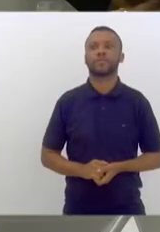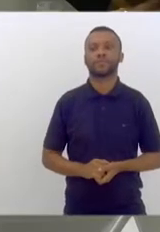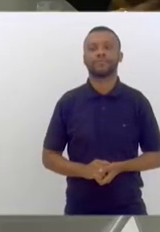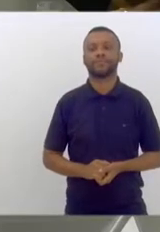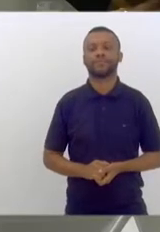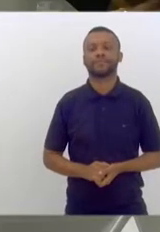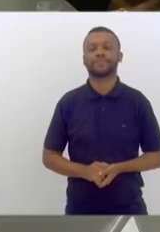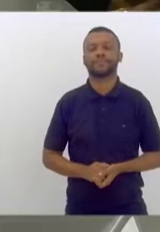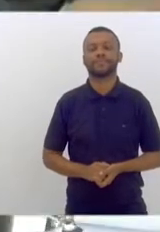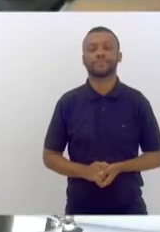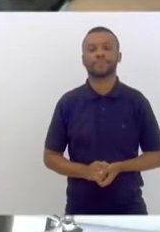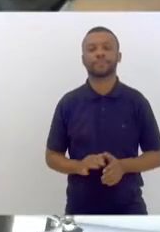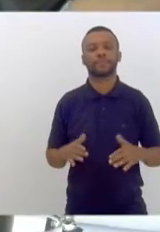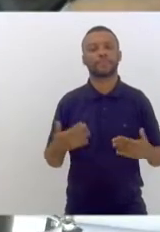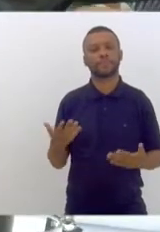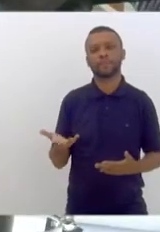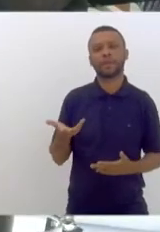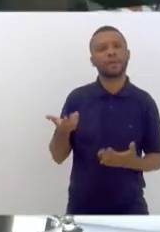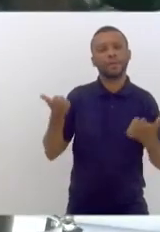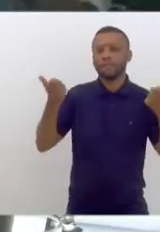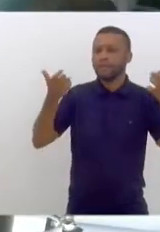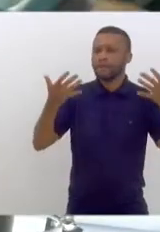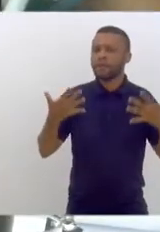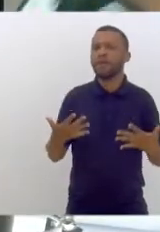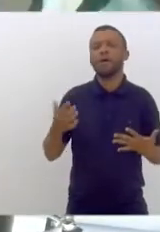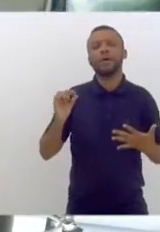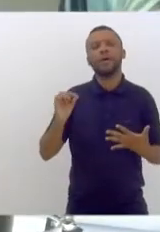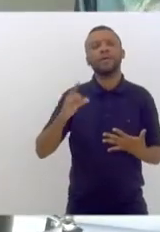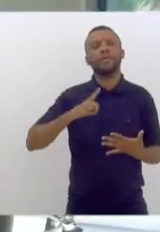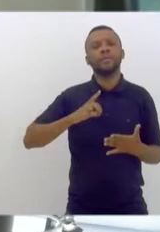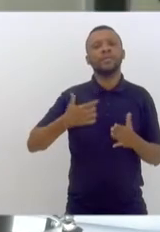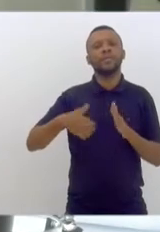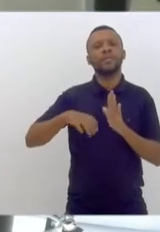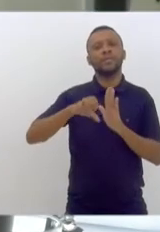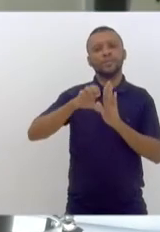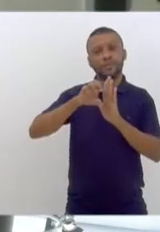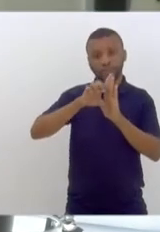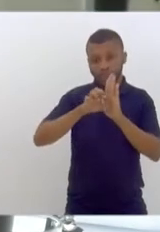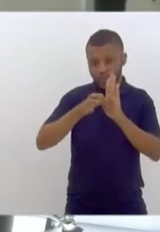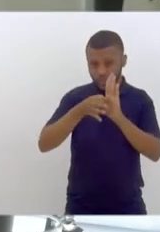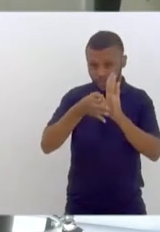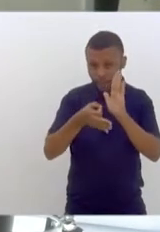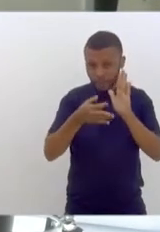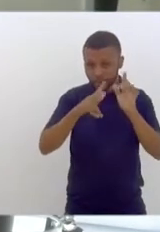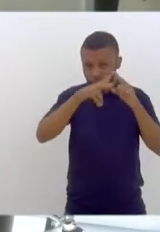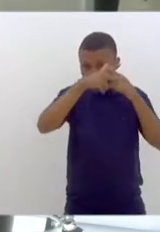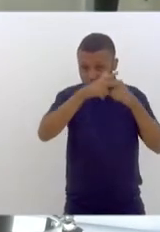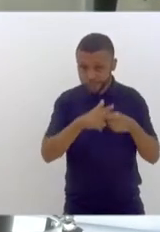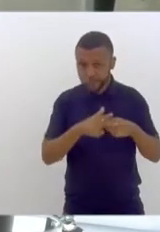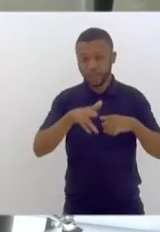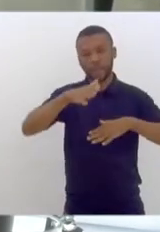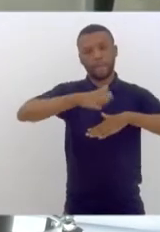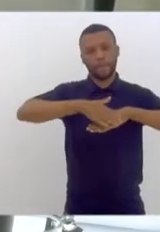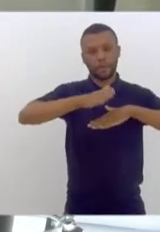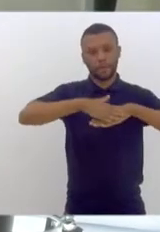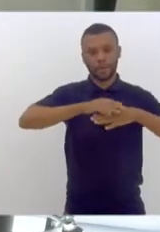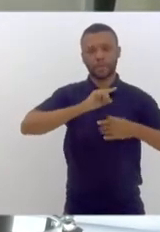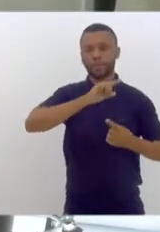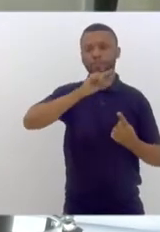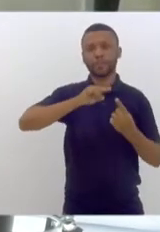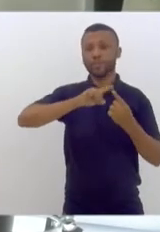Eu queria dizer que existe uma emenda de minha autoria, emenda aditiva